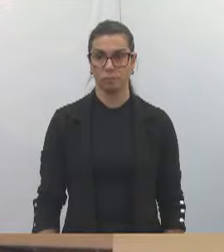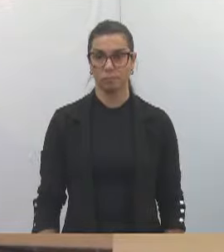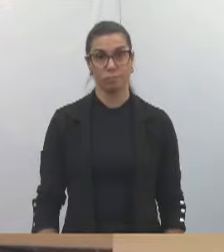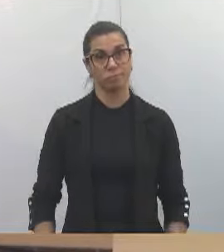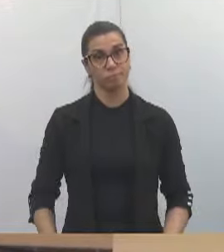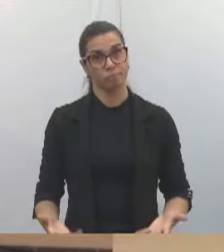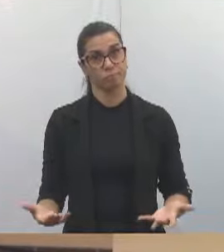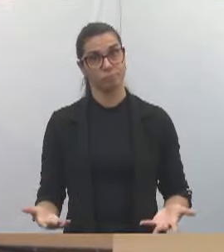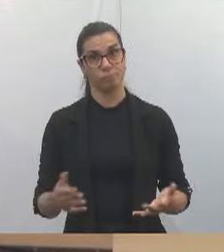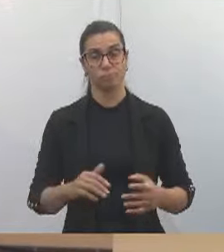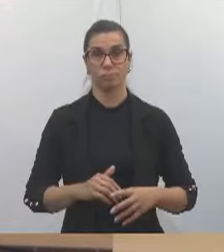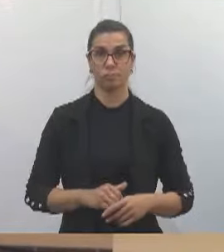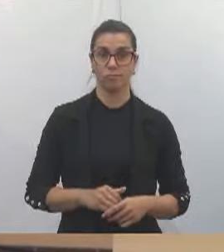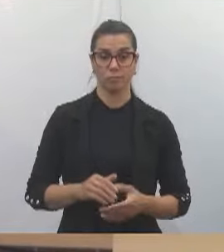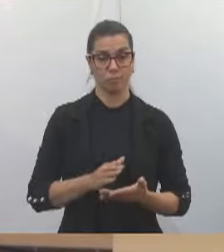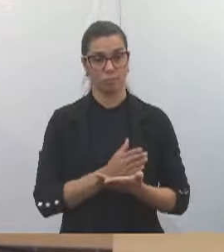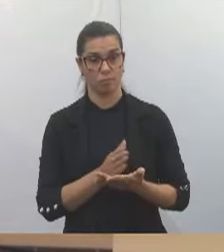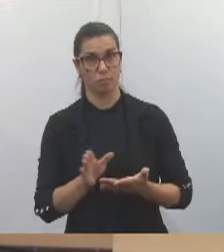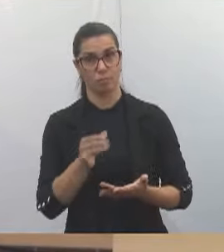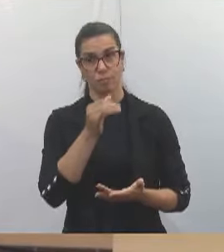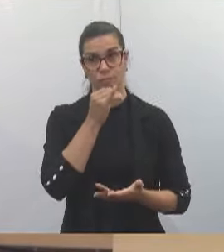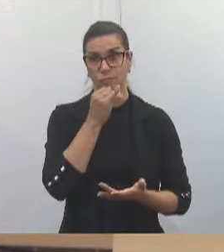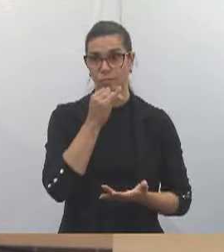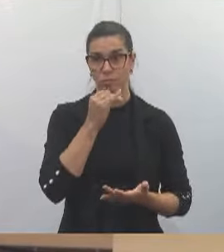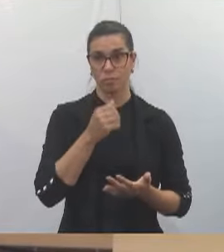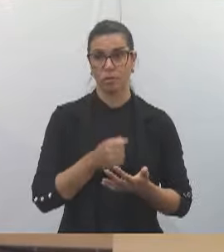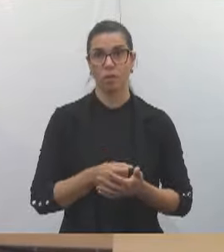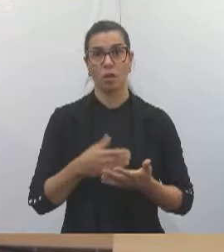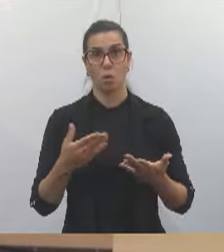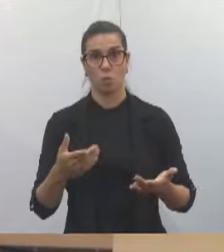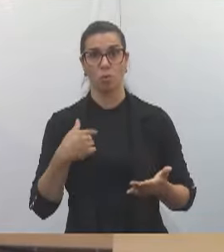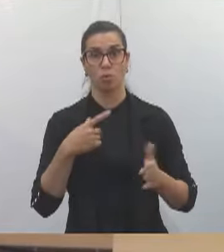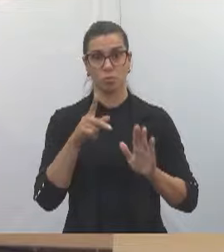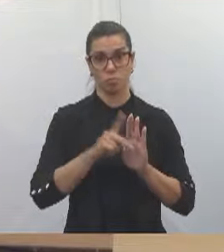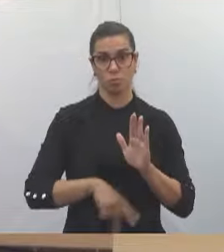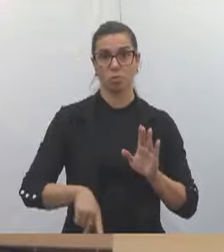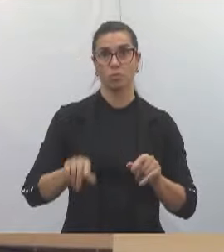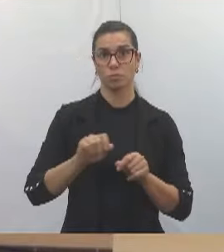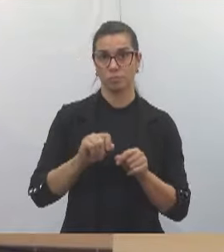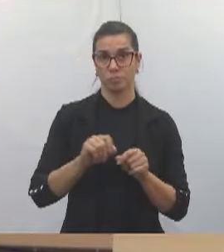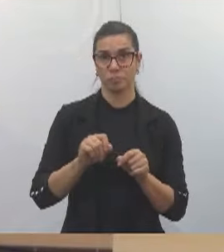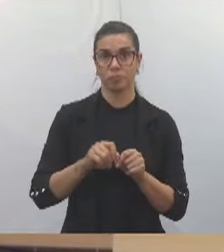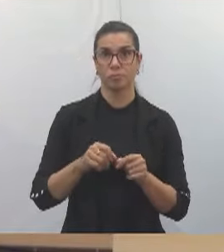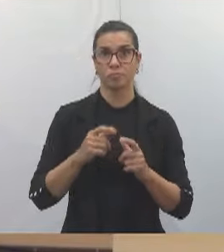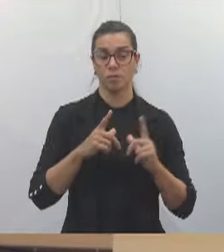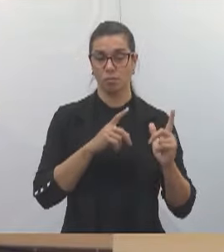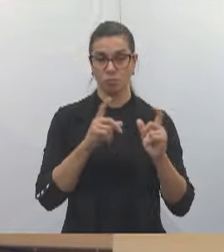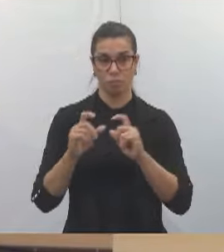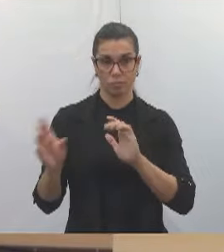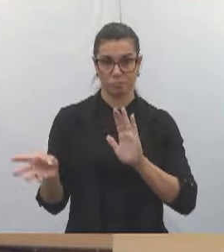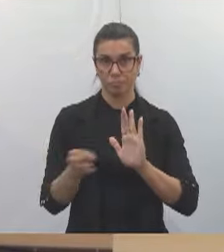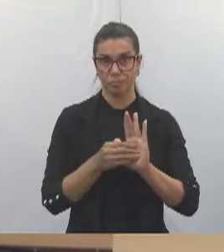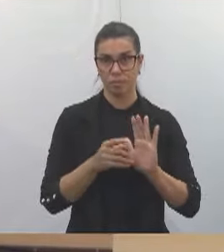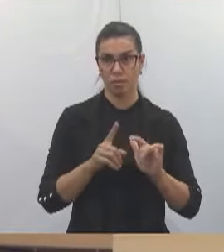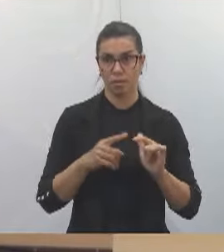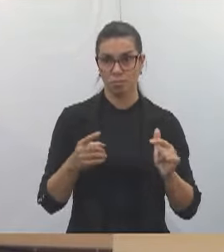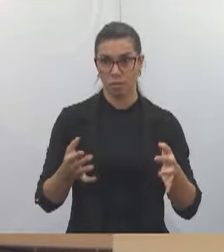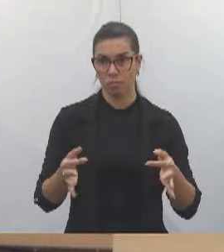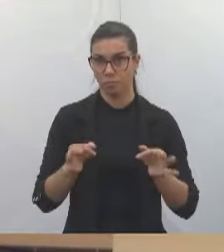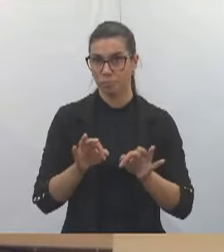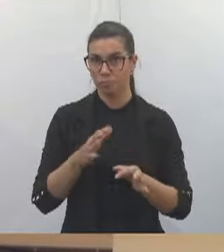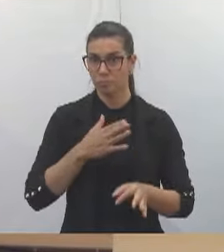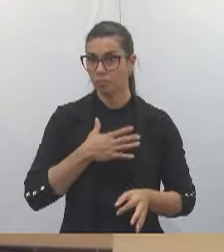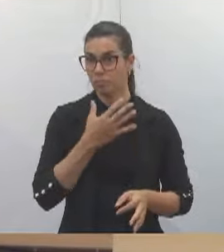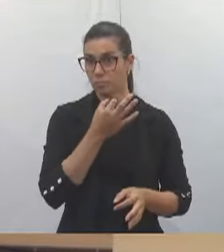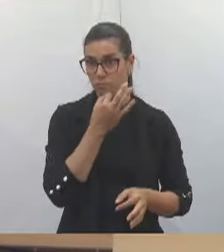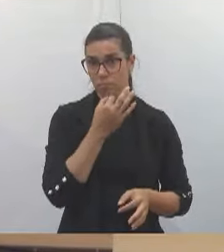É isso. Então, aí alguns exemplos. Quando apresentei o projeto, eu coloquei fotos, né? Inclusive, eu recebi, como eu falei, só terminando a minha observação,